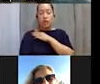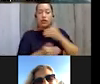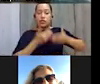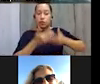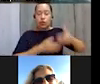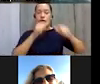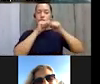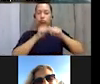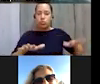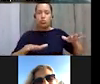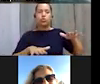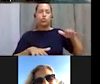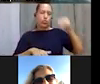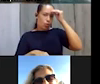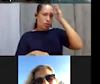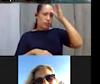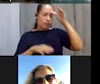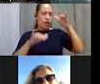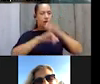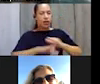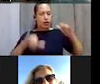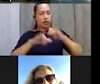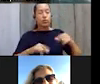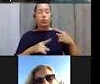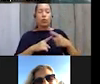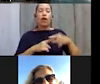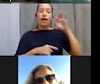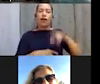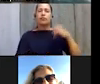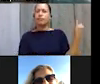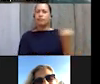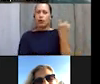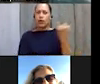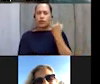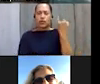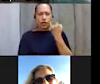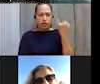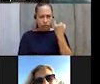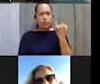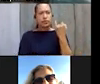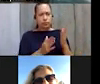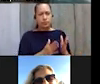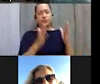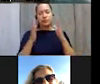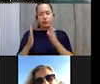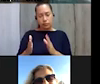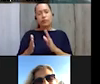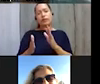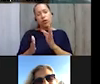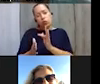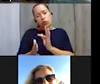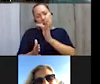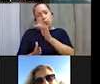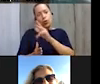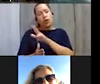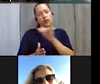conhecimento. Porque passa a ser extremamente importante como uma contrapartida que de futuro virá para certamente